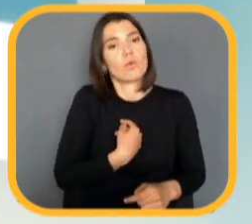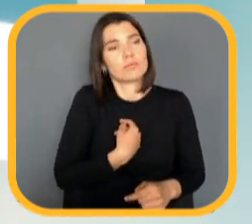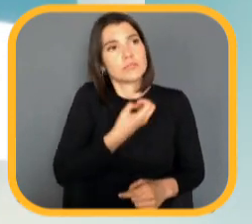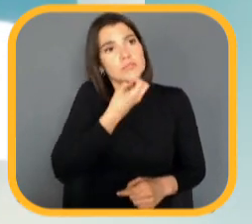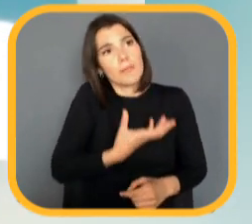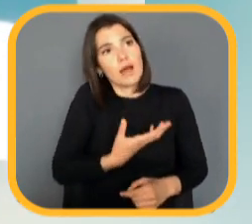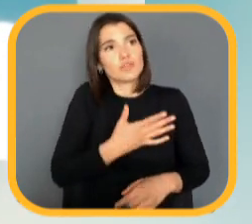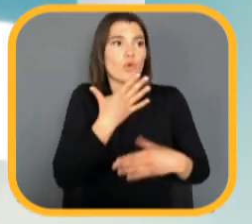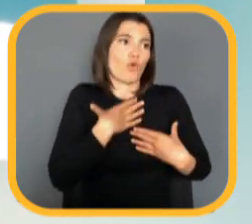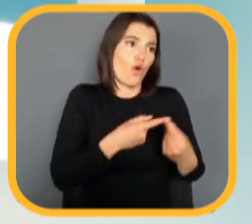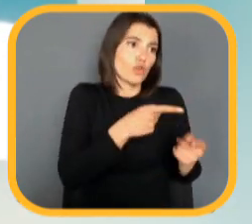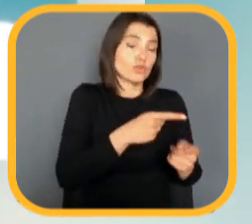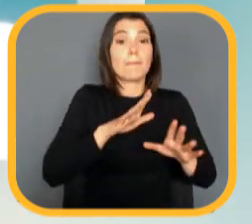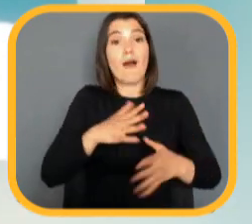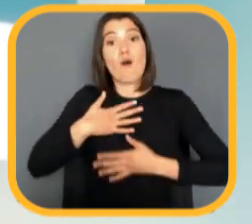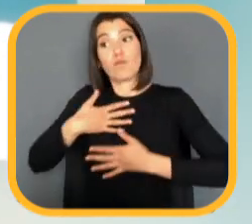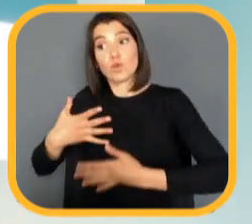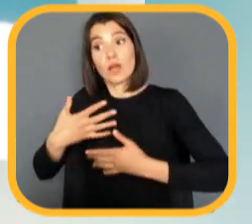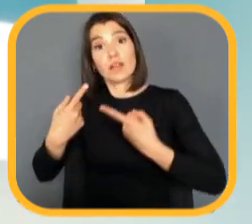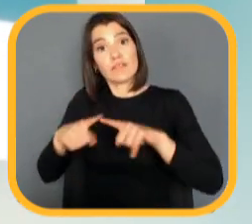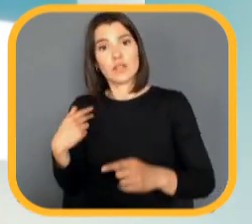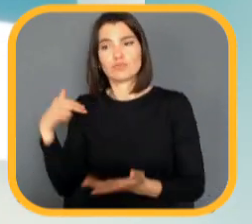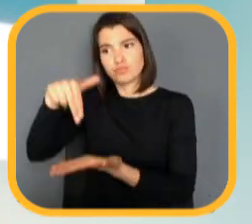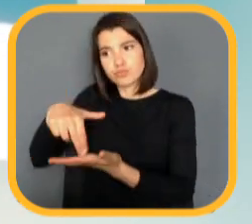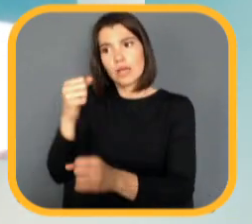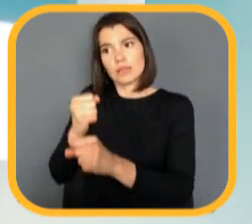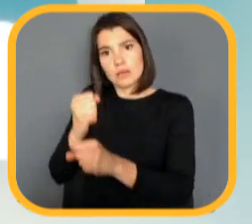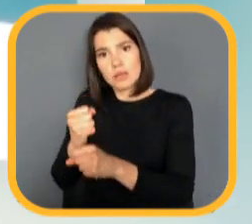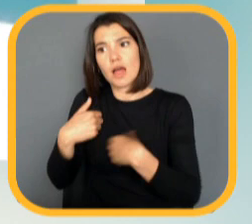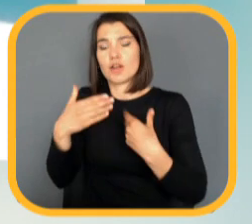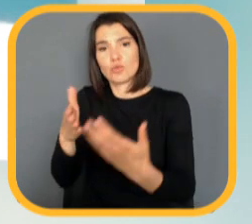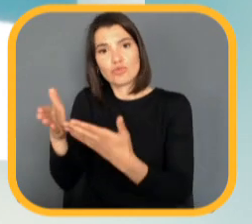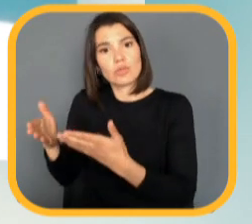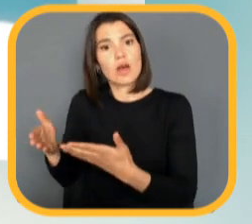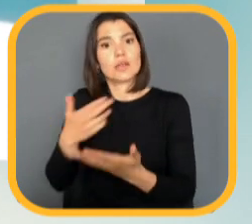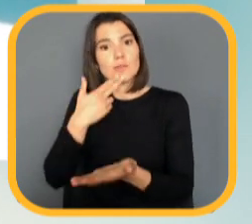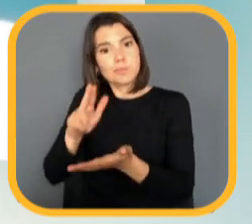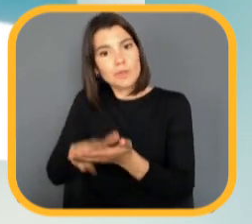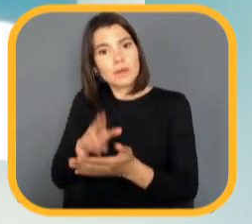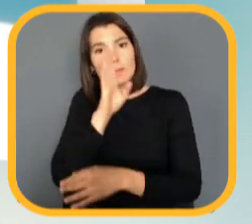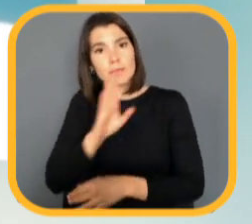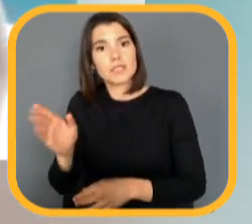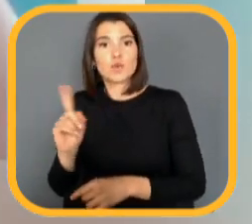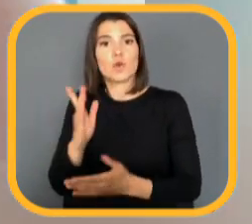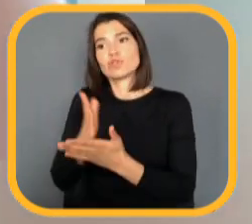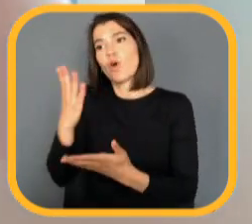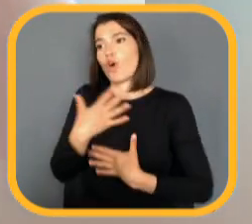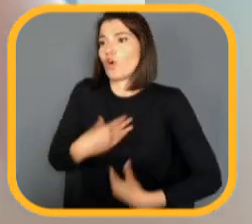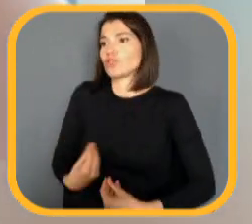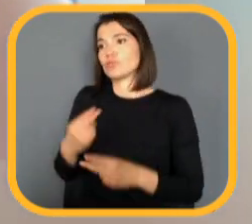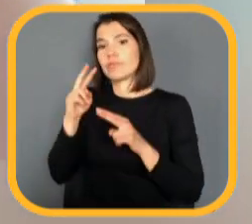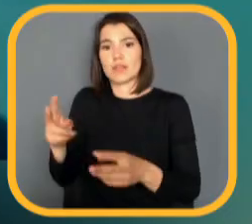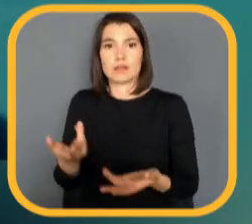eu simpatizo com a causa, mas eu ser voluntária numa causa é eu estar lá, eu trabalhar para aquilo, eu ajudar verdadeiramente e não